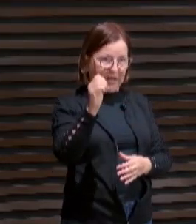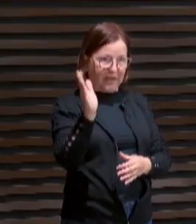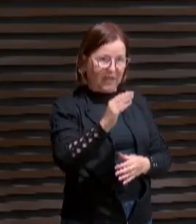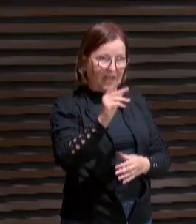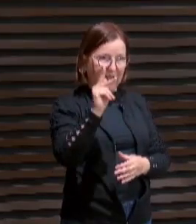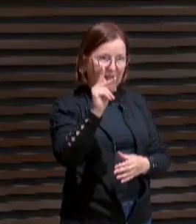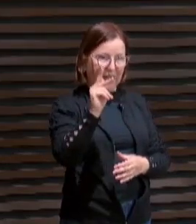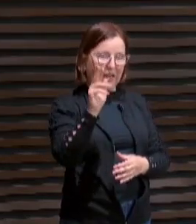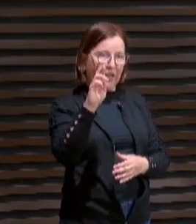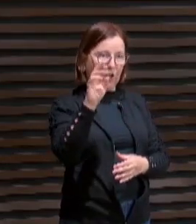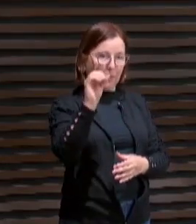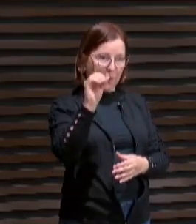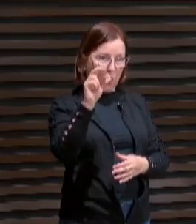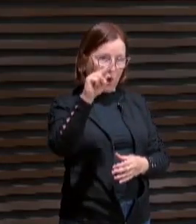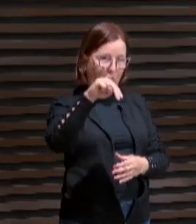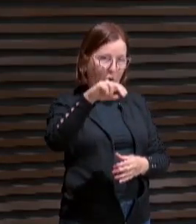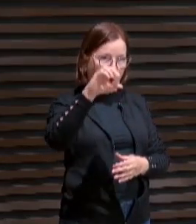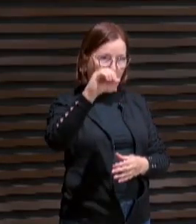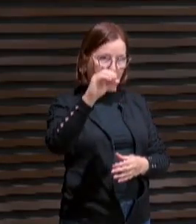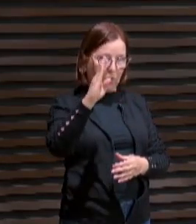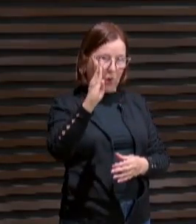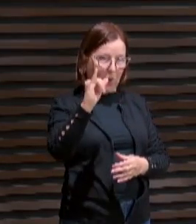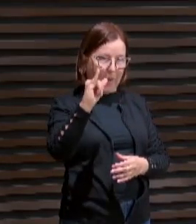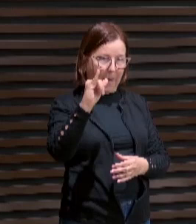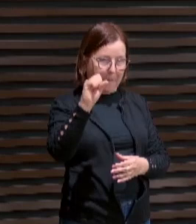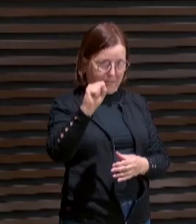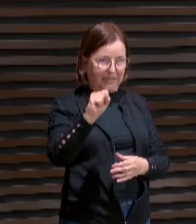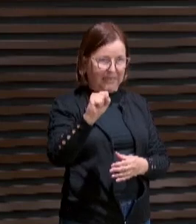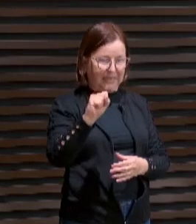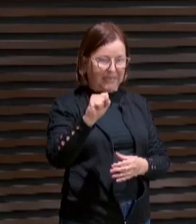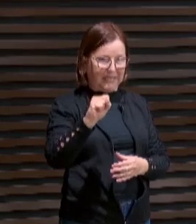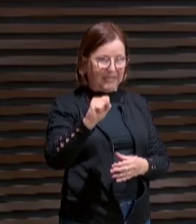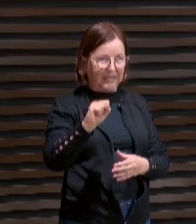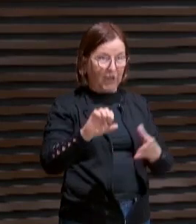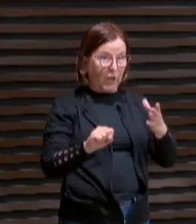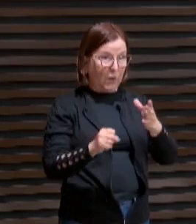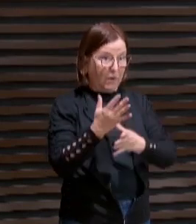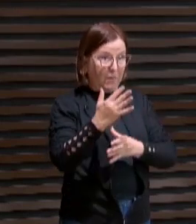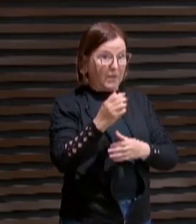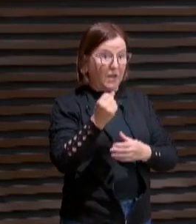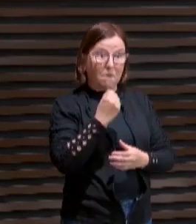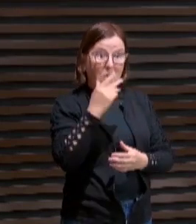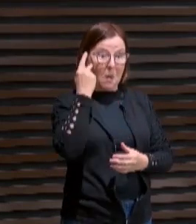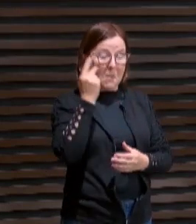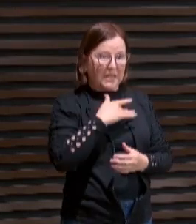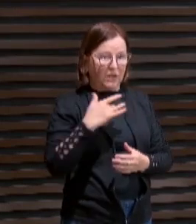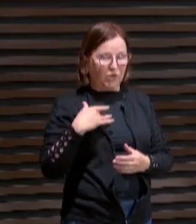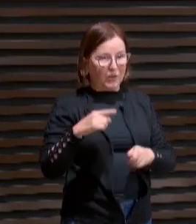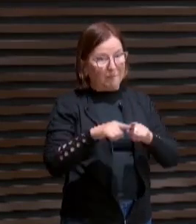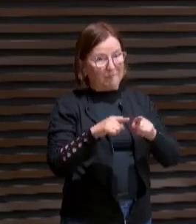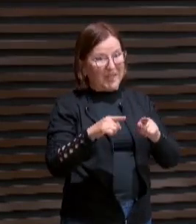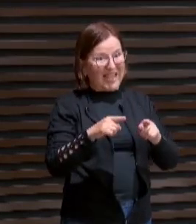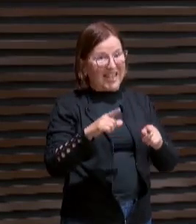extraordinária, para a saúde, poucas iguais, mas o acúlio, o espeto,